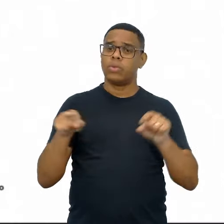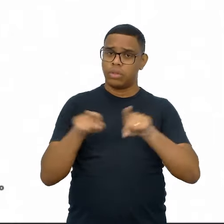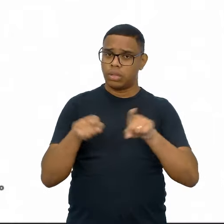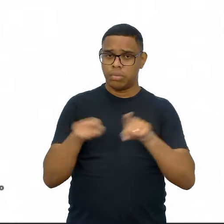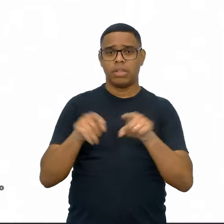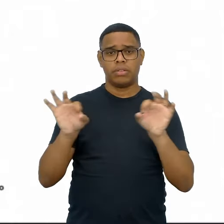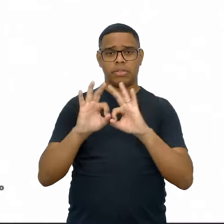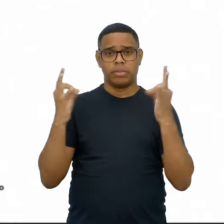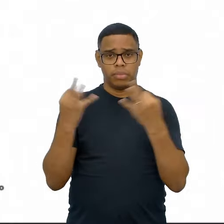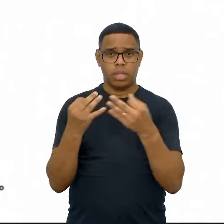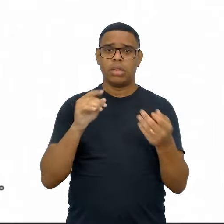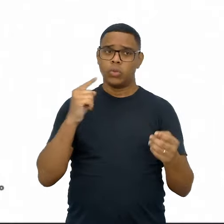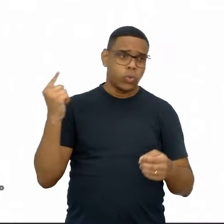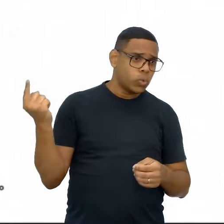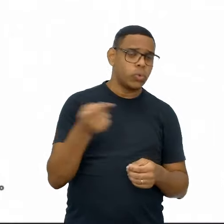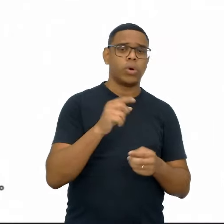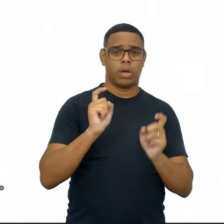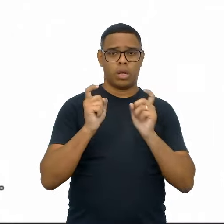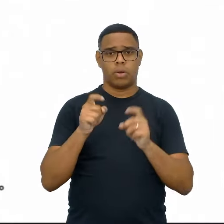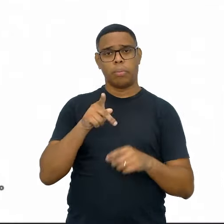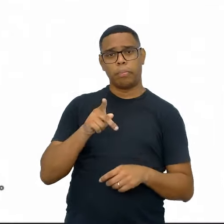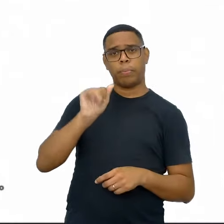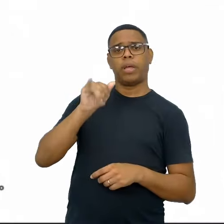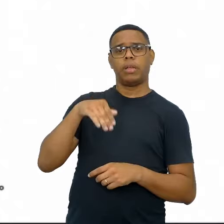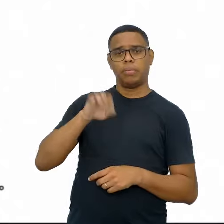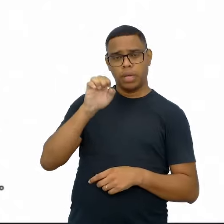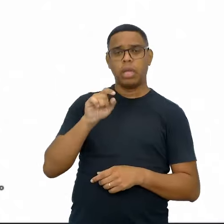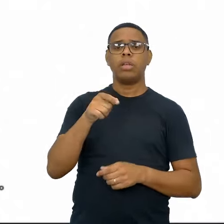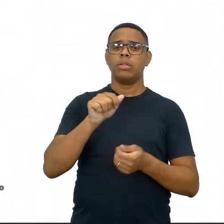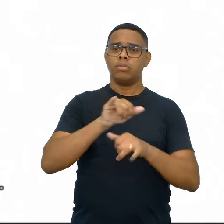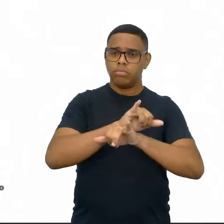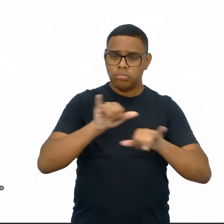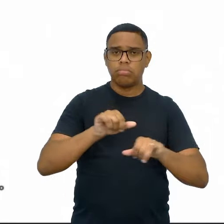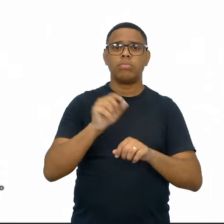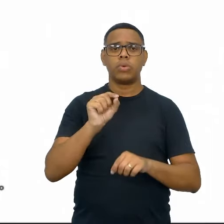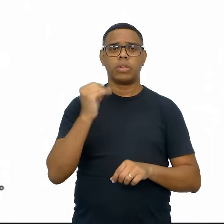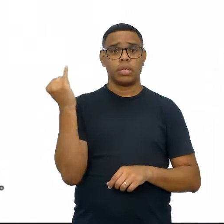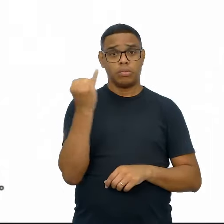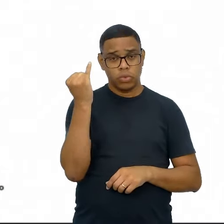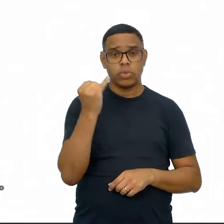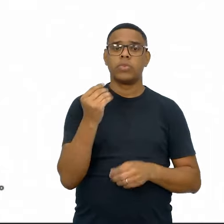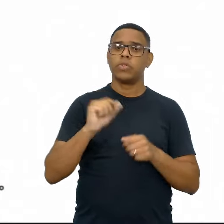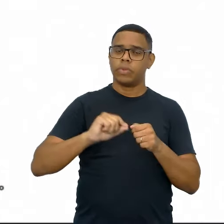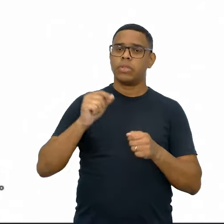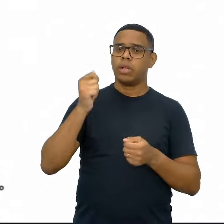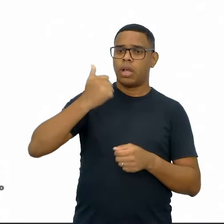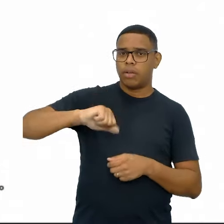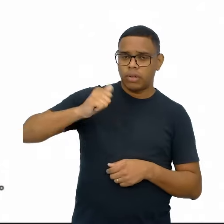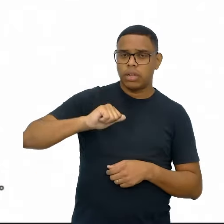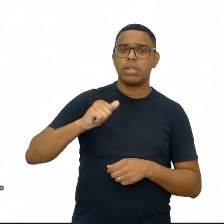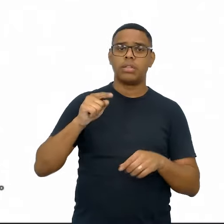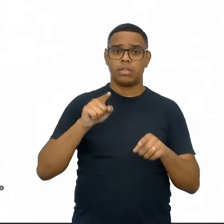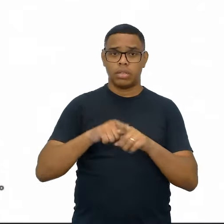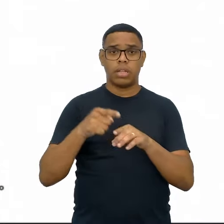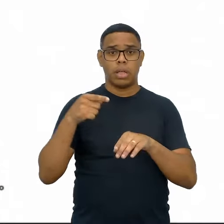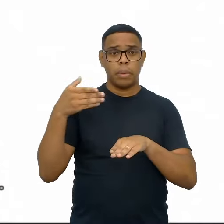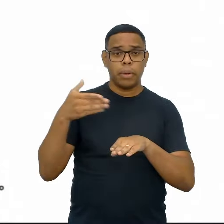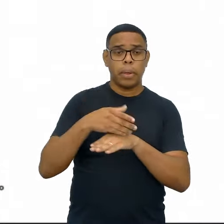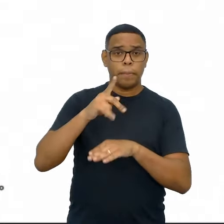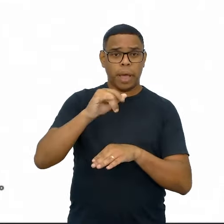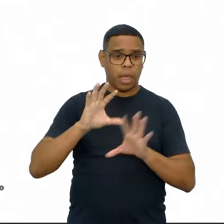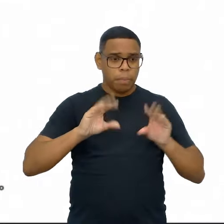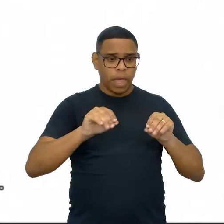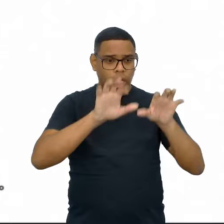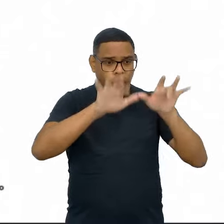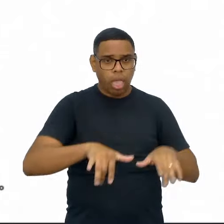famílias também. Então, é importante em reunião de pais, vocês retomarem a importância de se fazer as avaliações sem a intervenção dos pais, né,